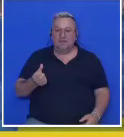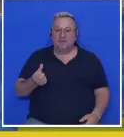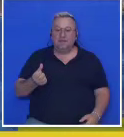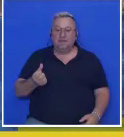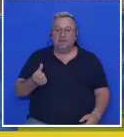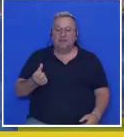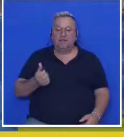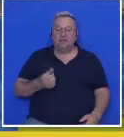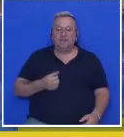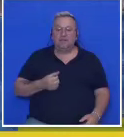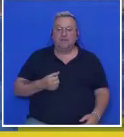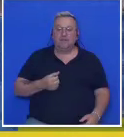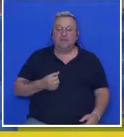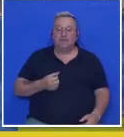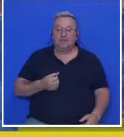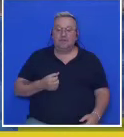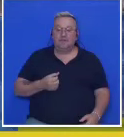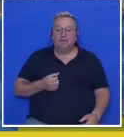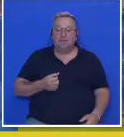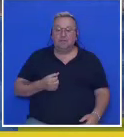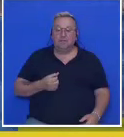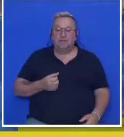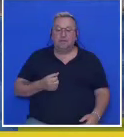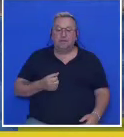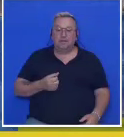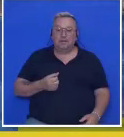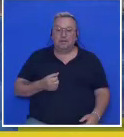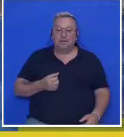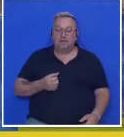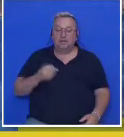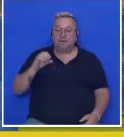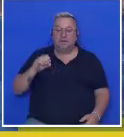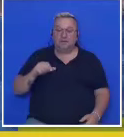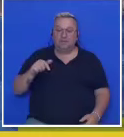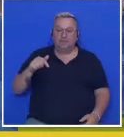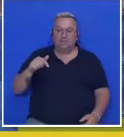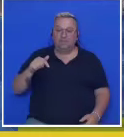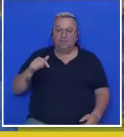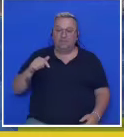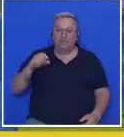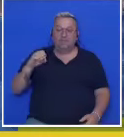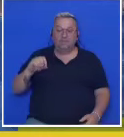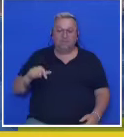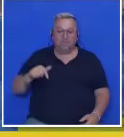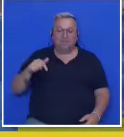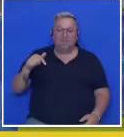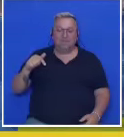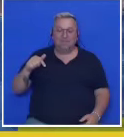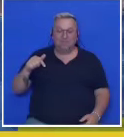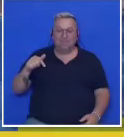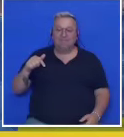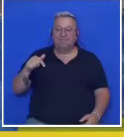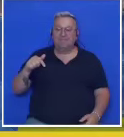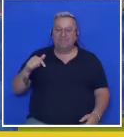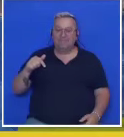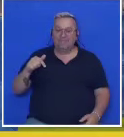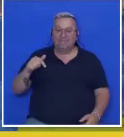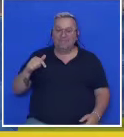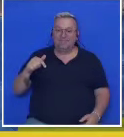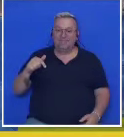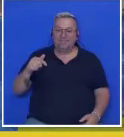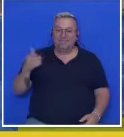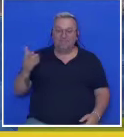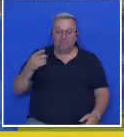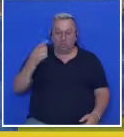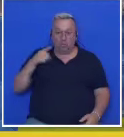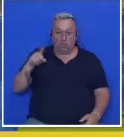terças, quintas e sábados. Boa sorte para você que apostou. Bola preta 07. Preta 07. Agora o